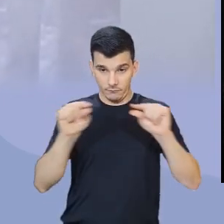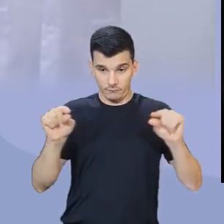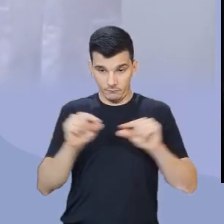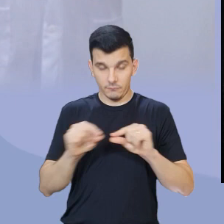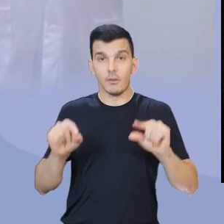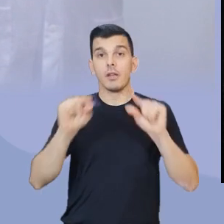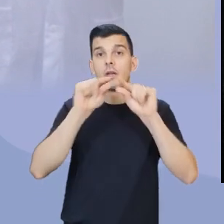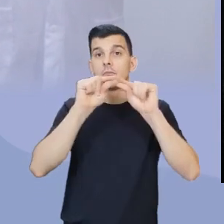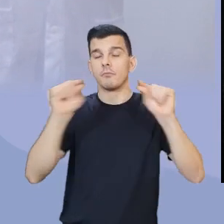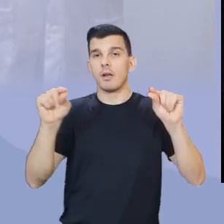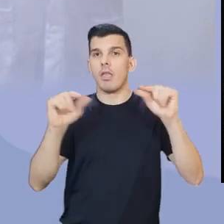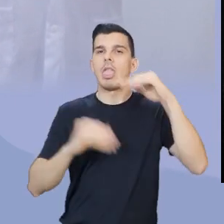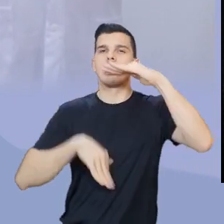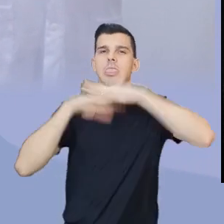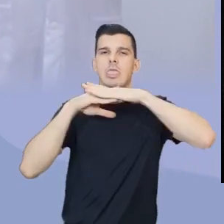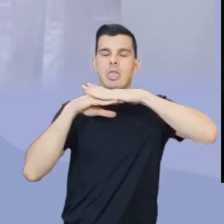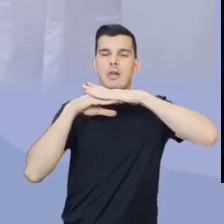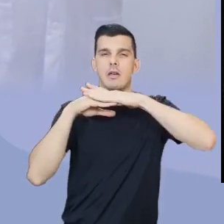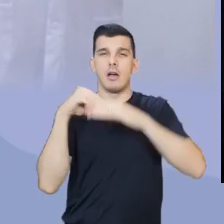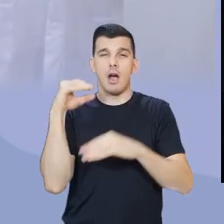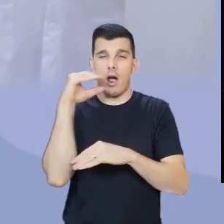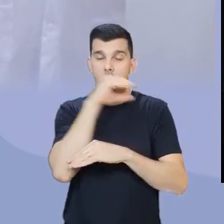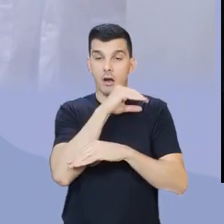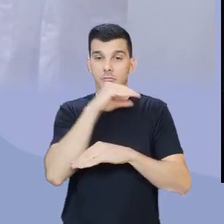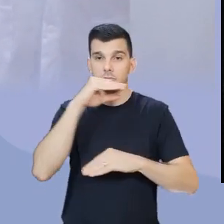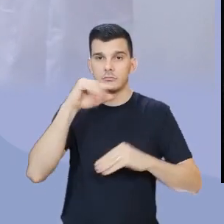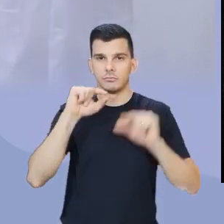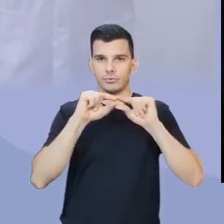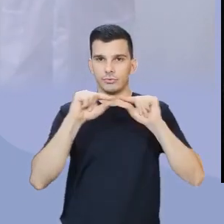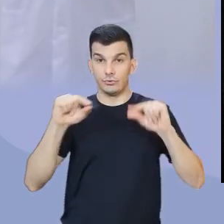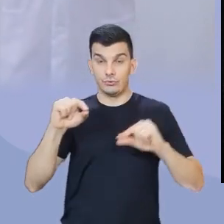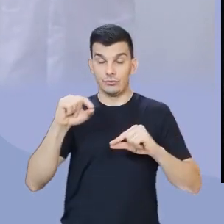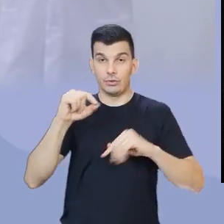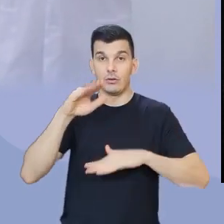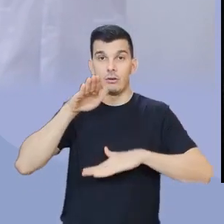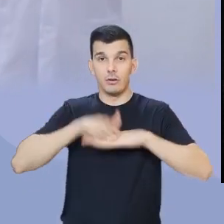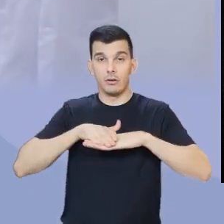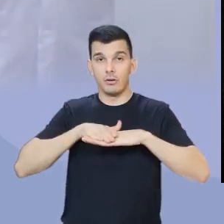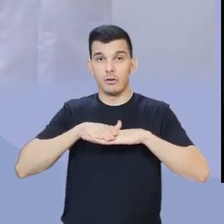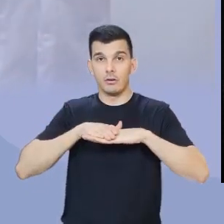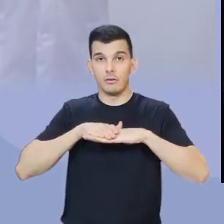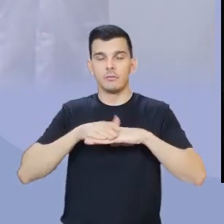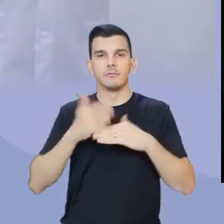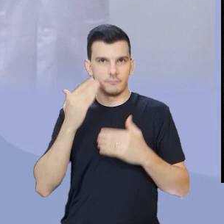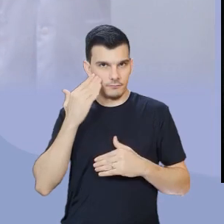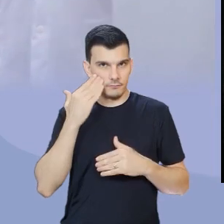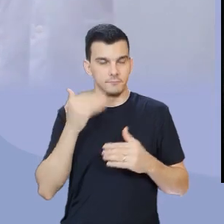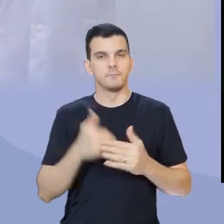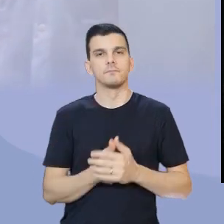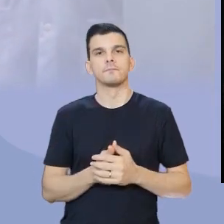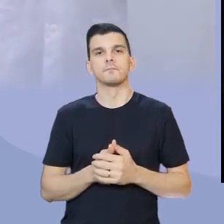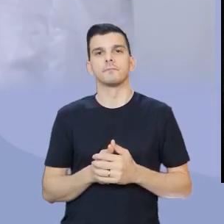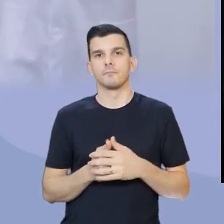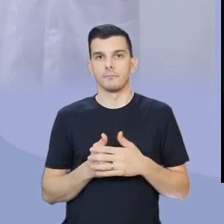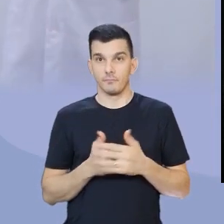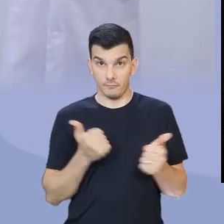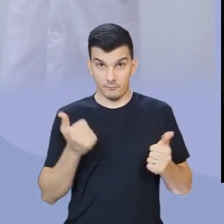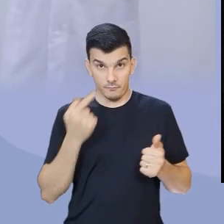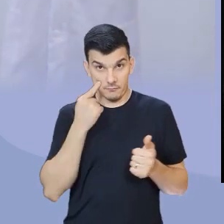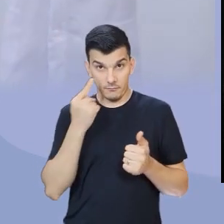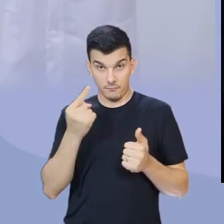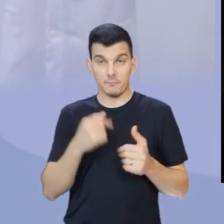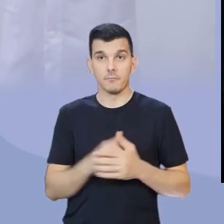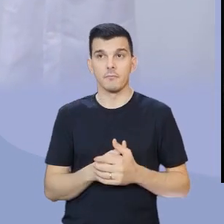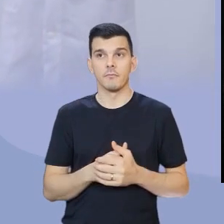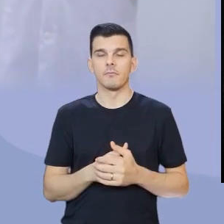a temperatura crítica e a segunda linha é a temperatura máxima. Pegou a visão, meu hacker? Então vamos olhar aí,